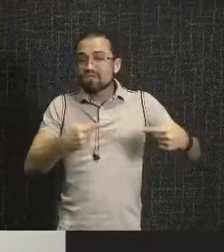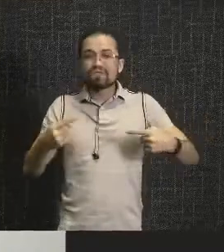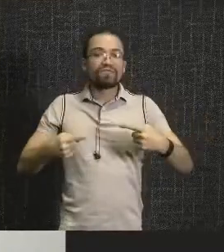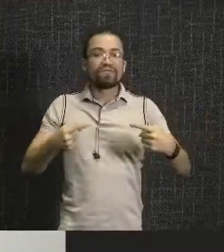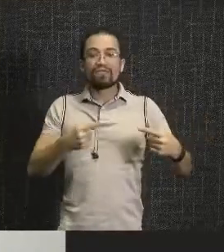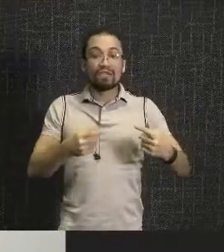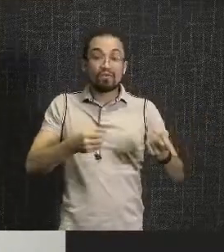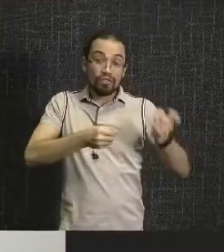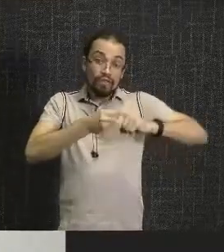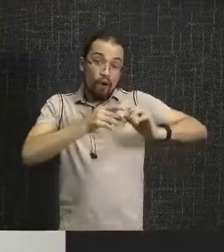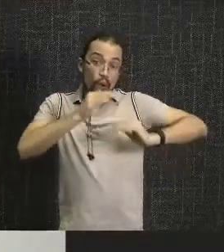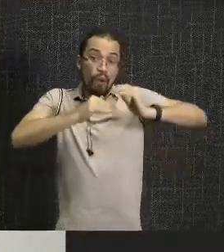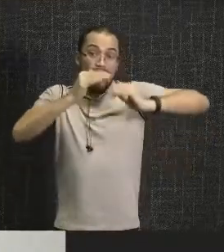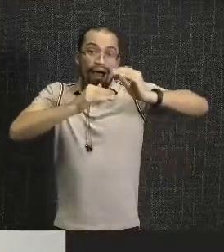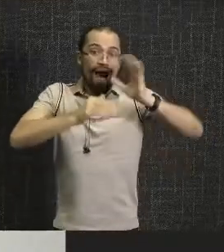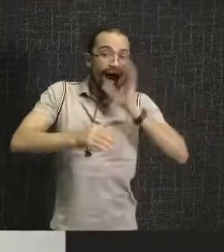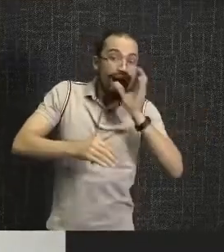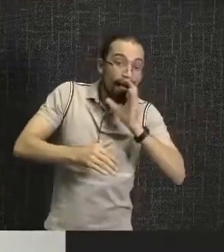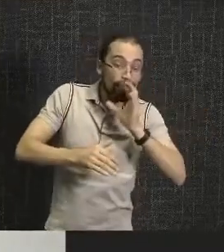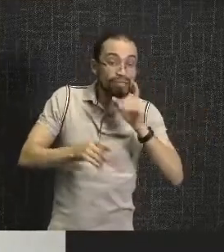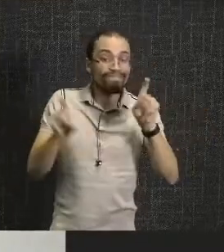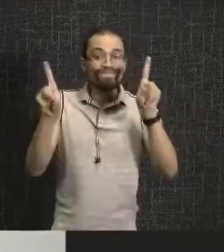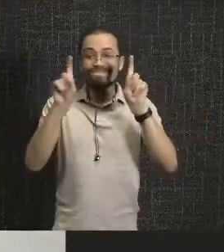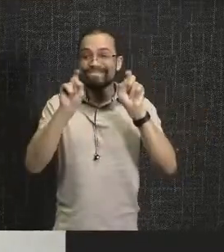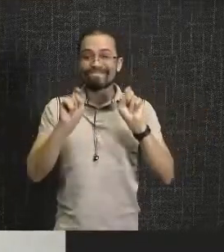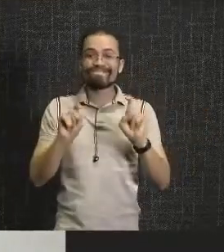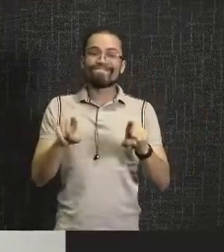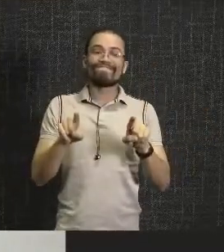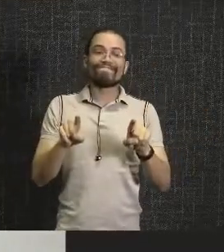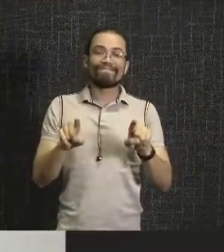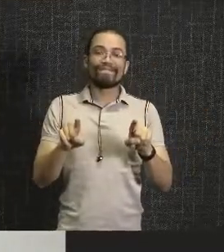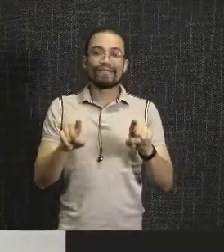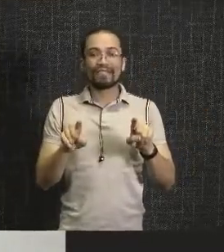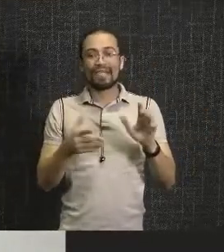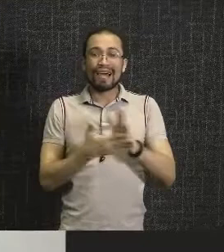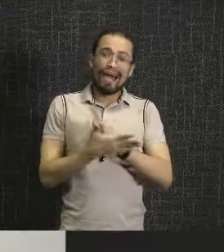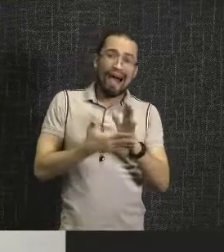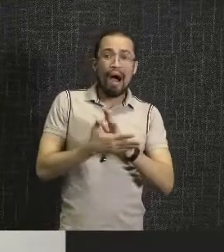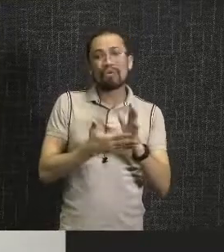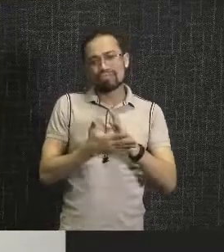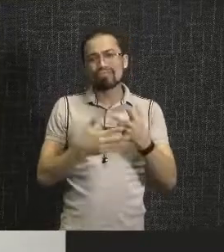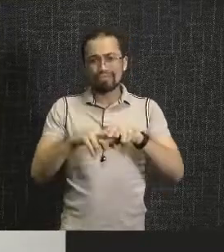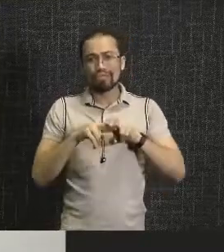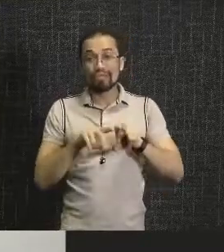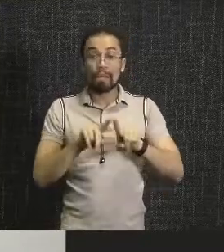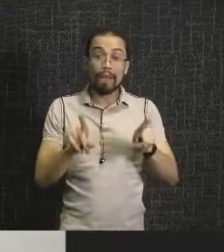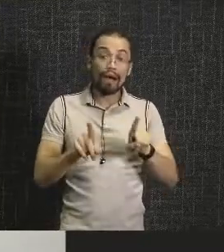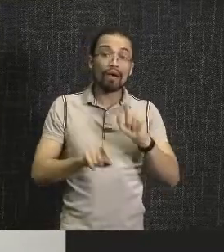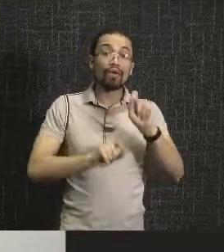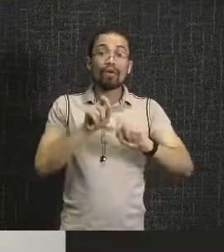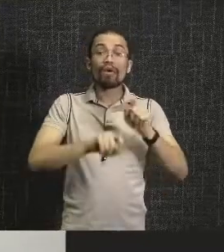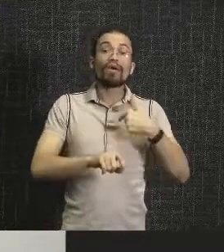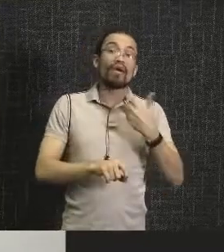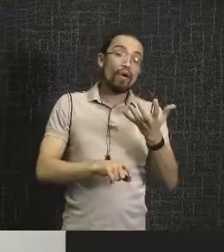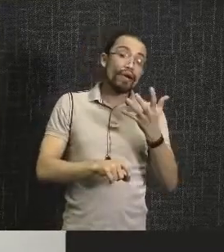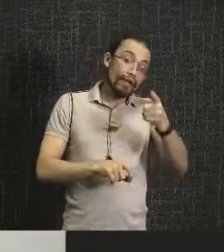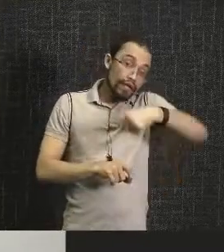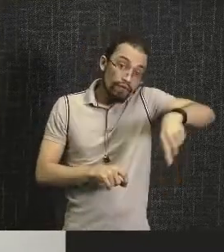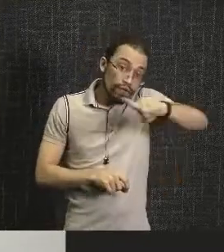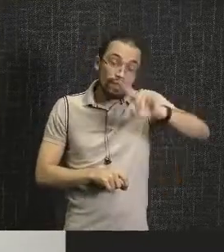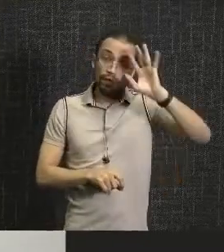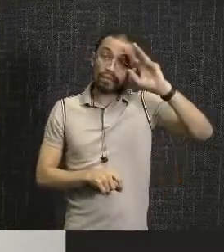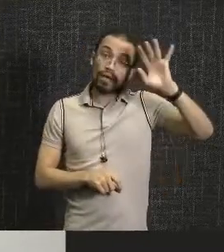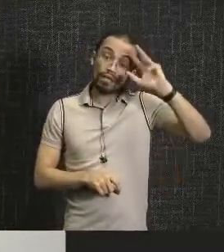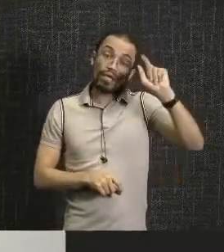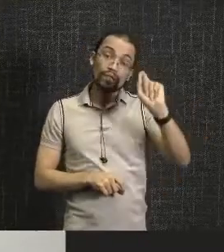uma incógnita. É uma incógnita por algumas razões. Mas, de qualquer maneira, o que eu gostaria que vocês imaginassem é